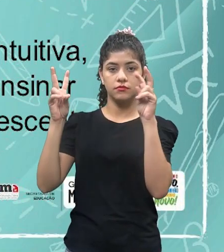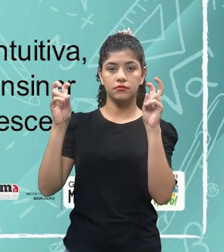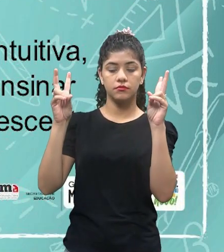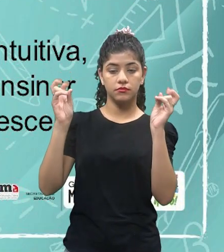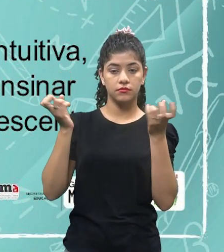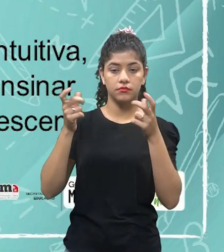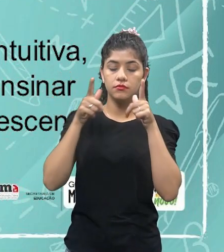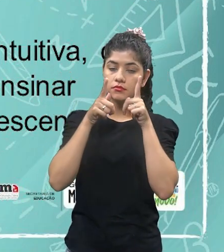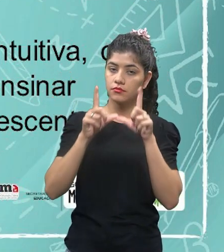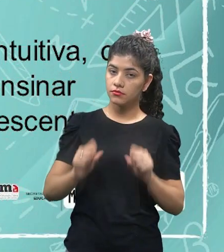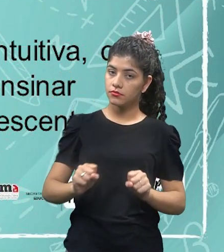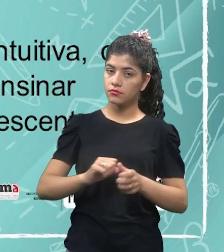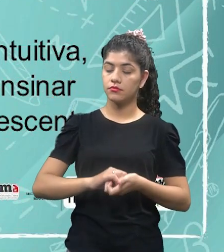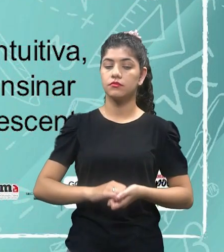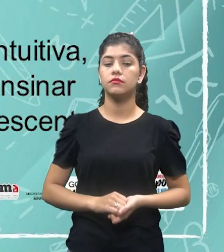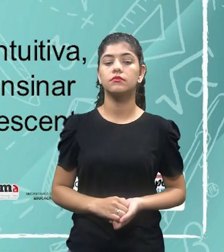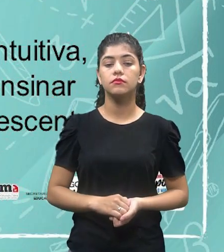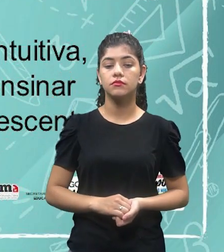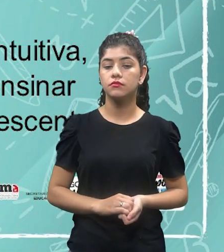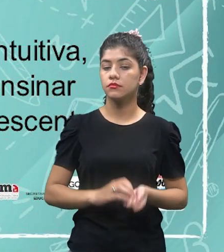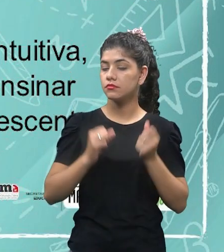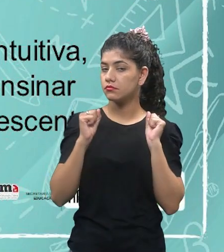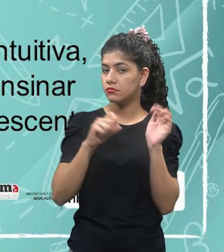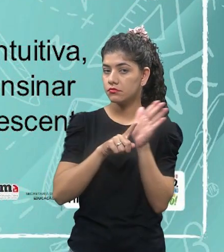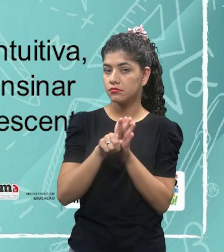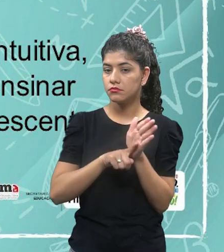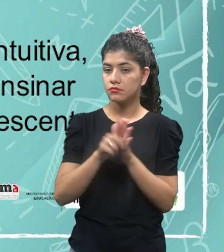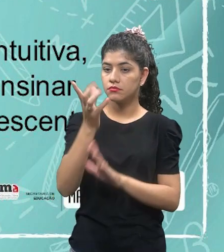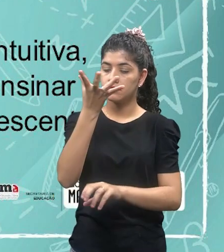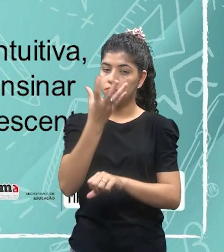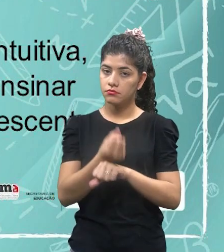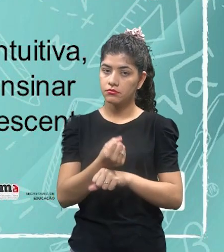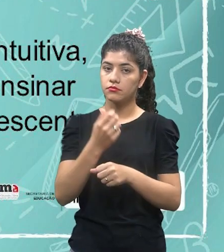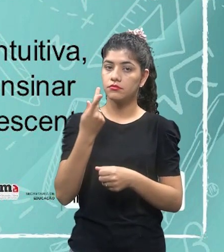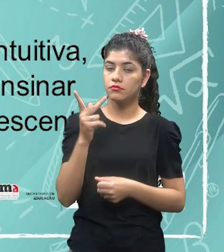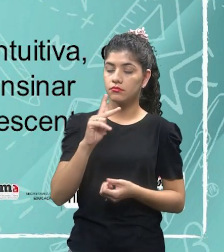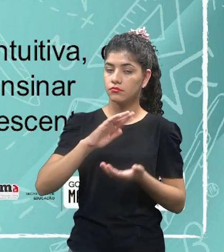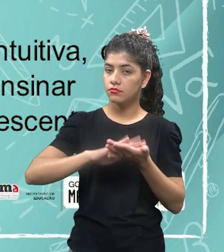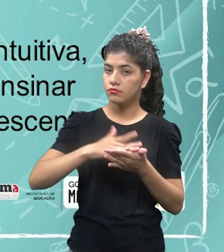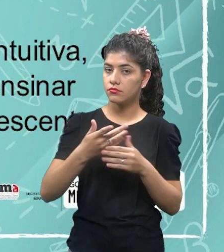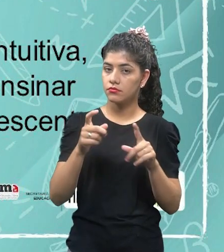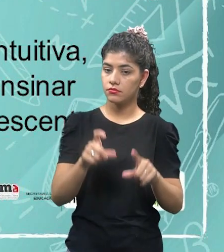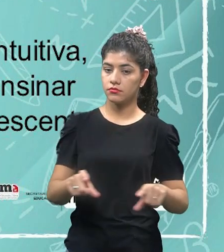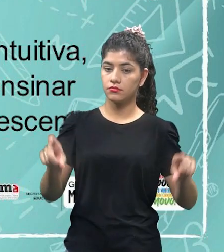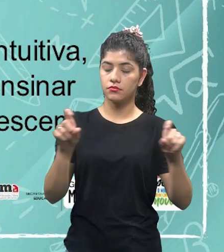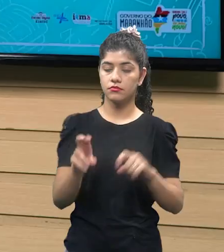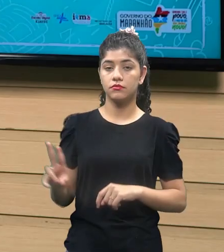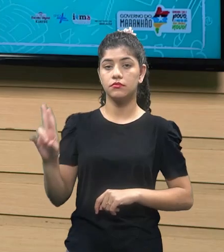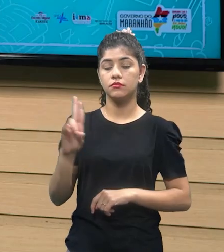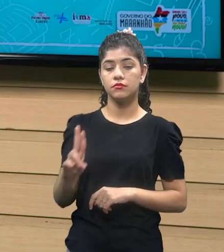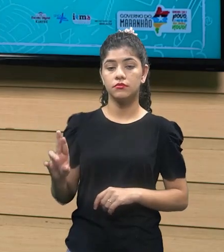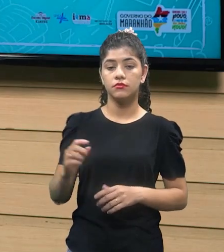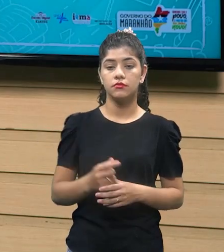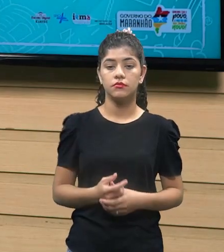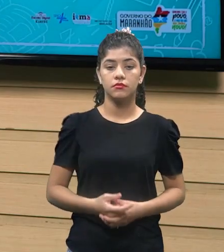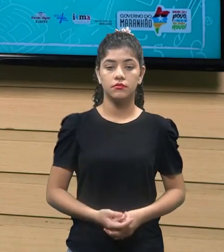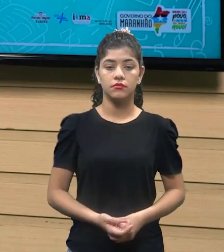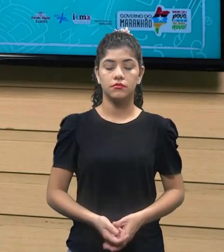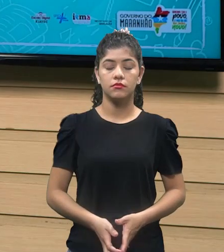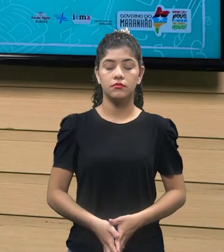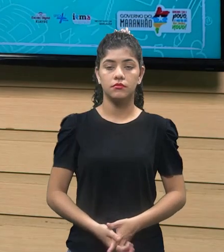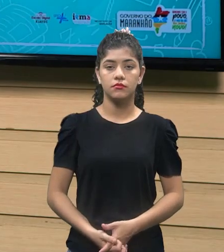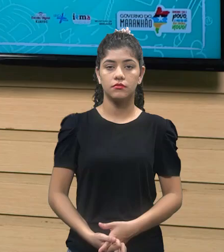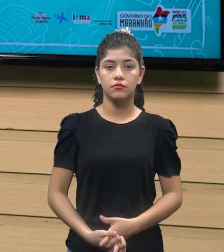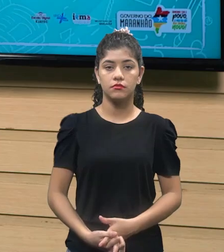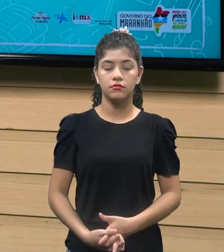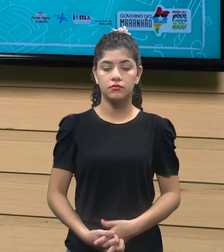representação do Scratch. Você pode pesquisar, baixar na sua máquina e utilizar, e como ele diz aqui, né? É como se fosse um quebra-cabeça.